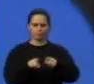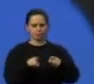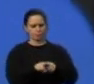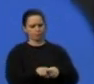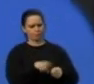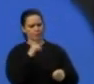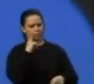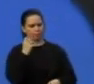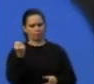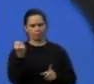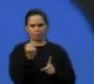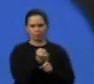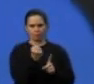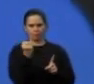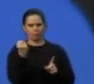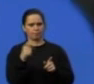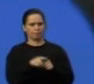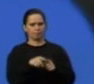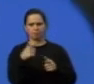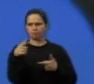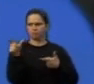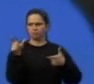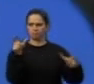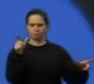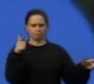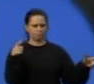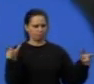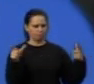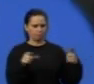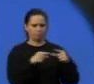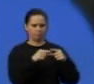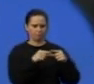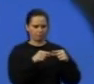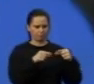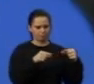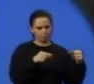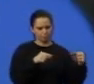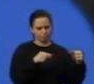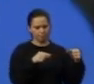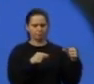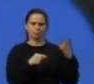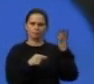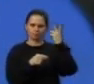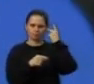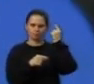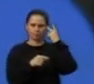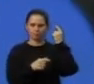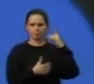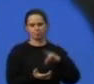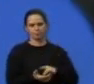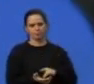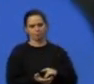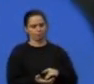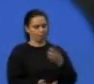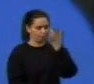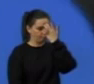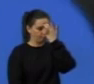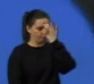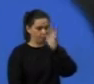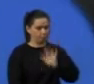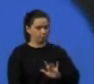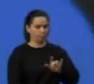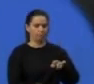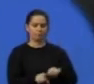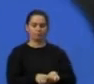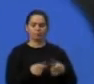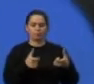uma faca, ou por qualquer outro ferimento pontiagudo, normalmente não se sabe qual a região